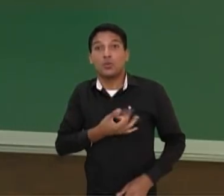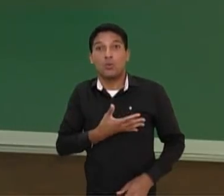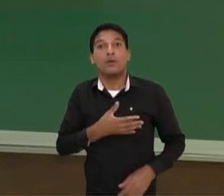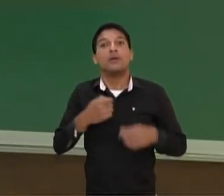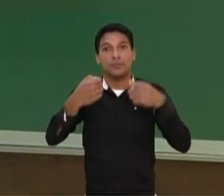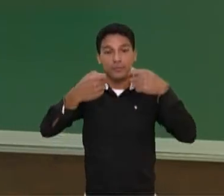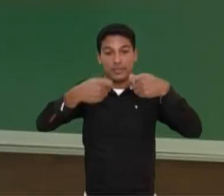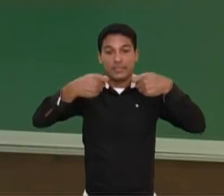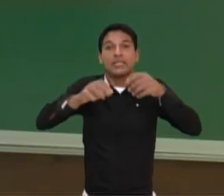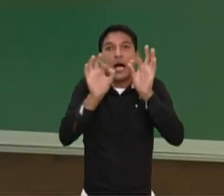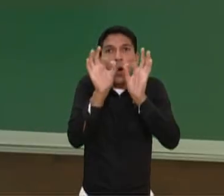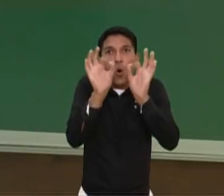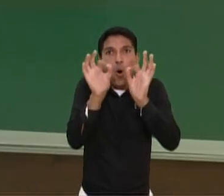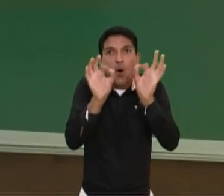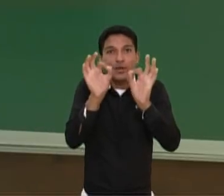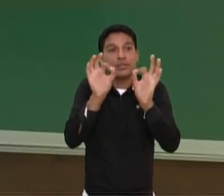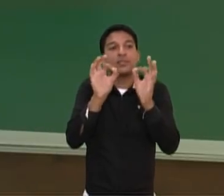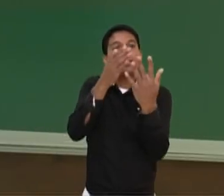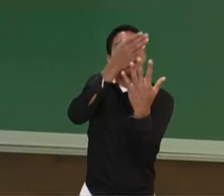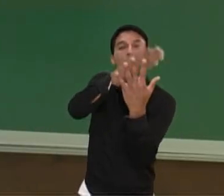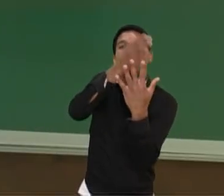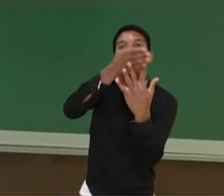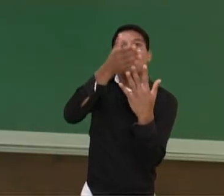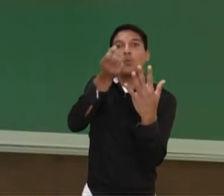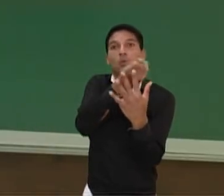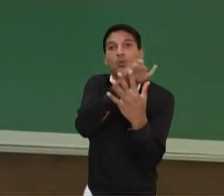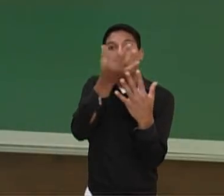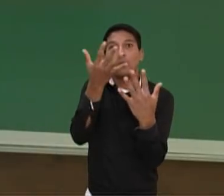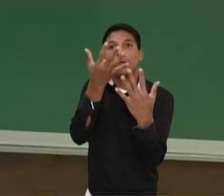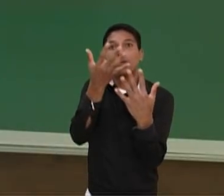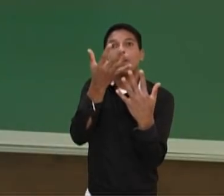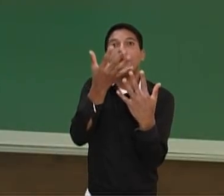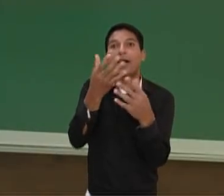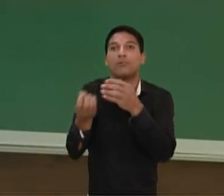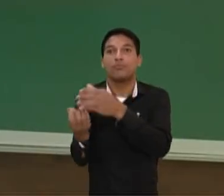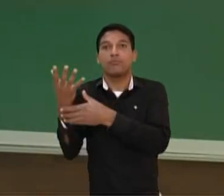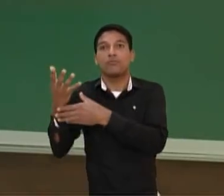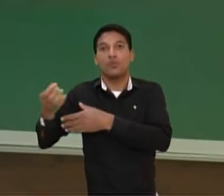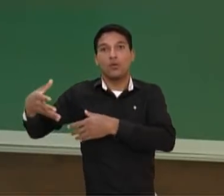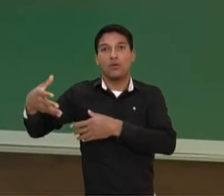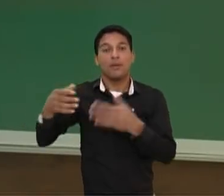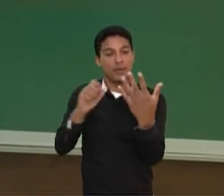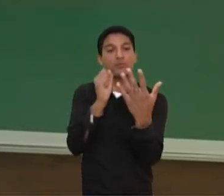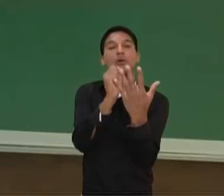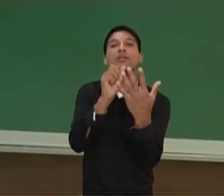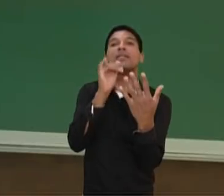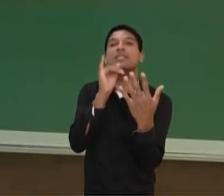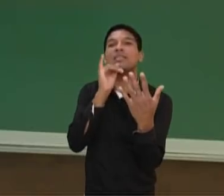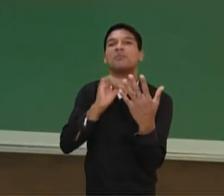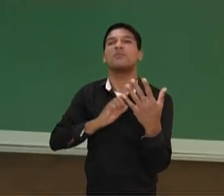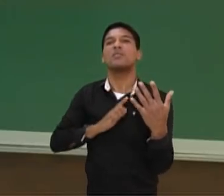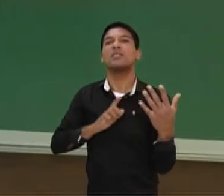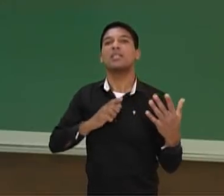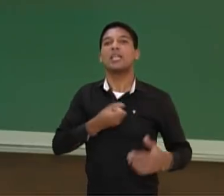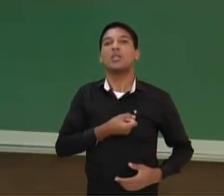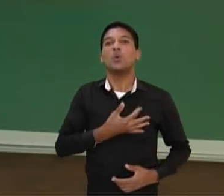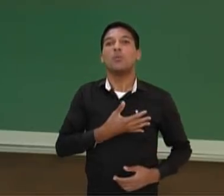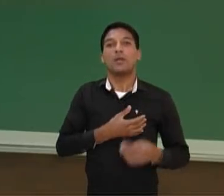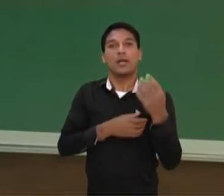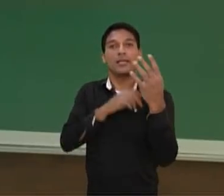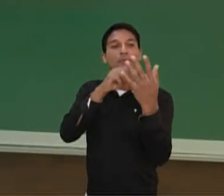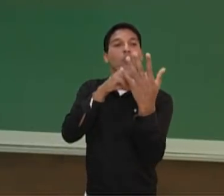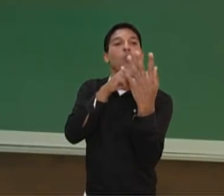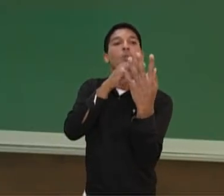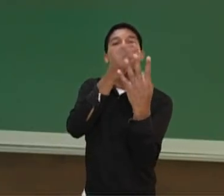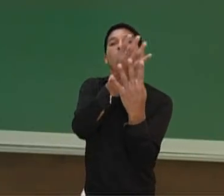um conjunto diferente, tá? Então, se eu tenho 4 elementos, eu posso arrumar eles de 2 em 2 e cada dupla, se